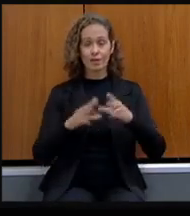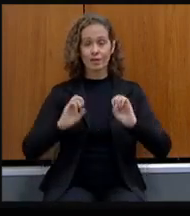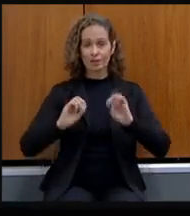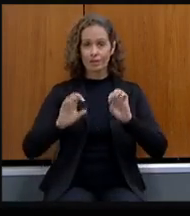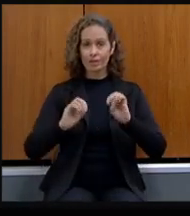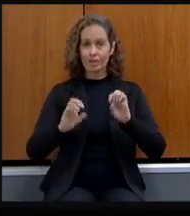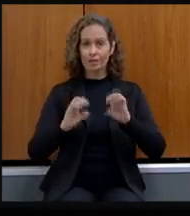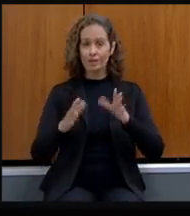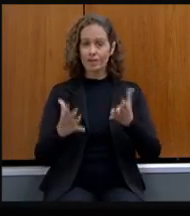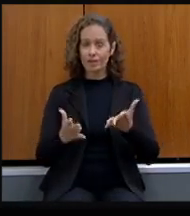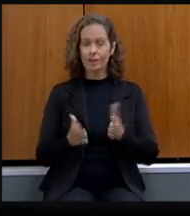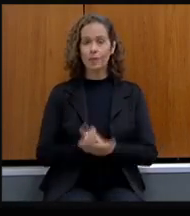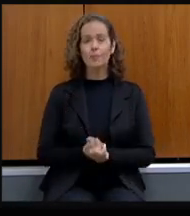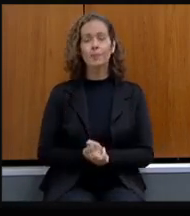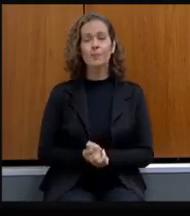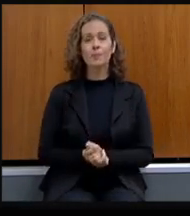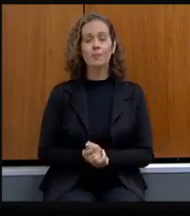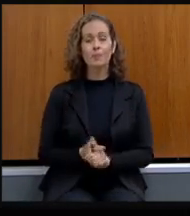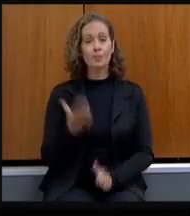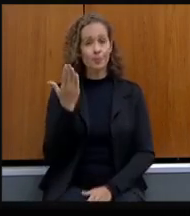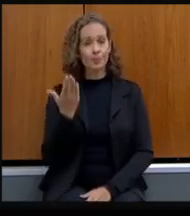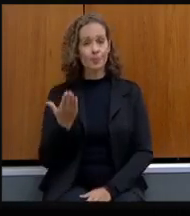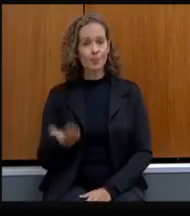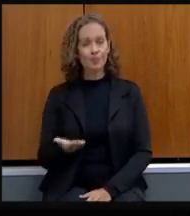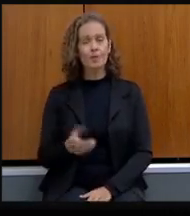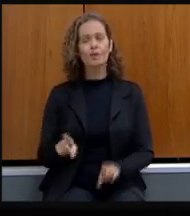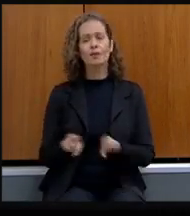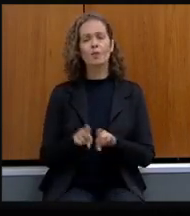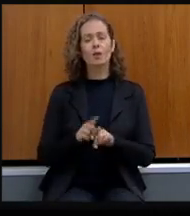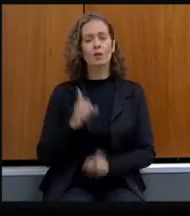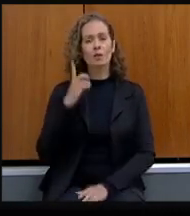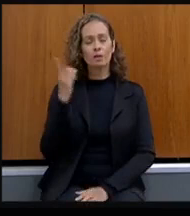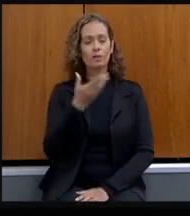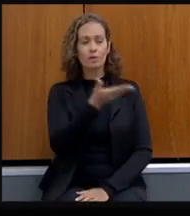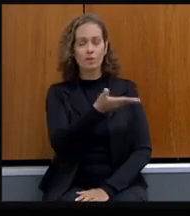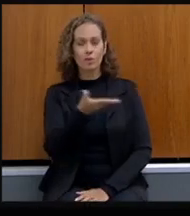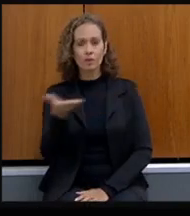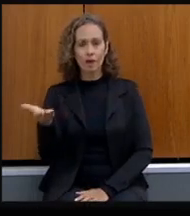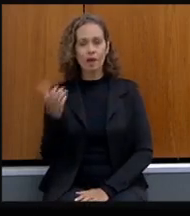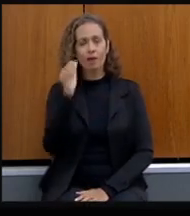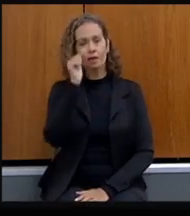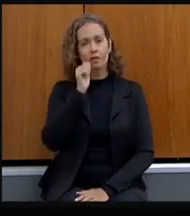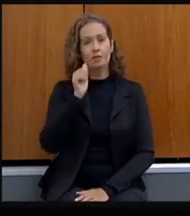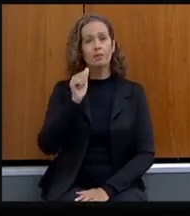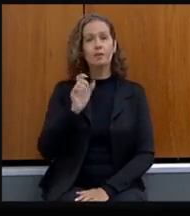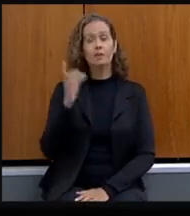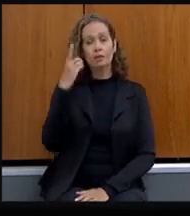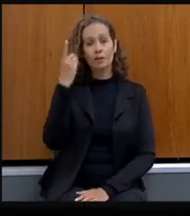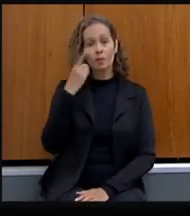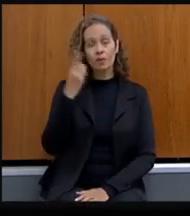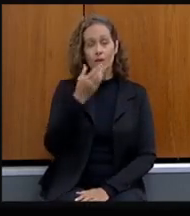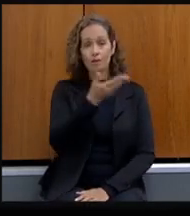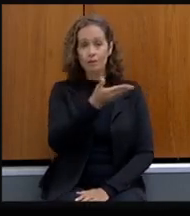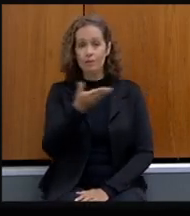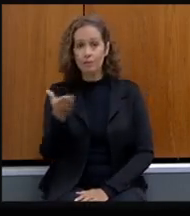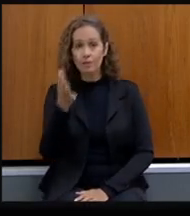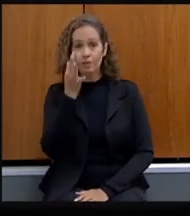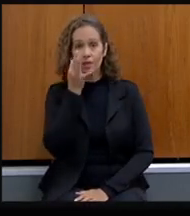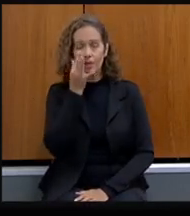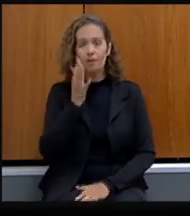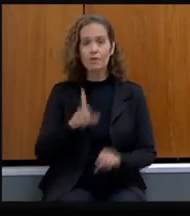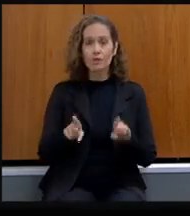educação cumprimento isso é mais Deputado conectadas presente também na minha